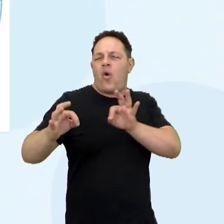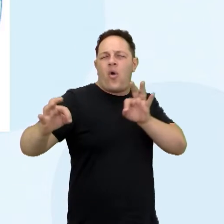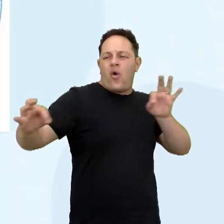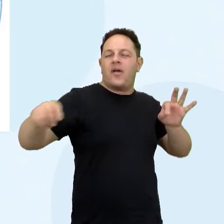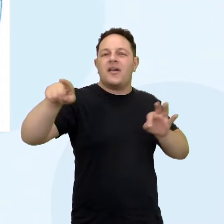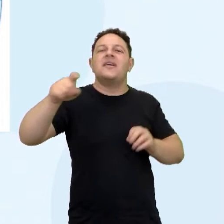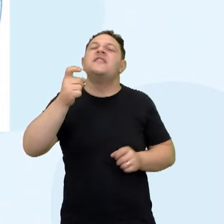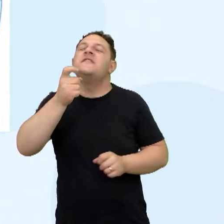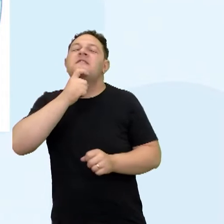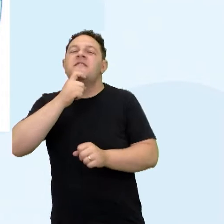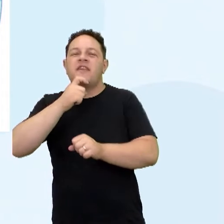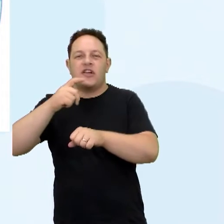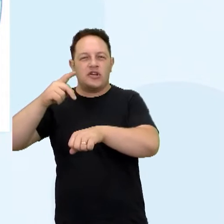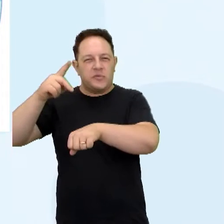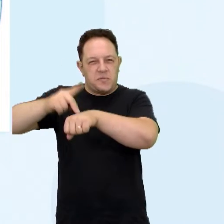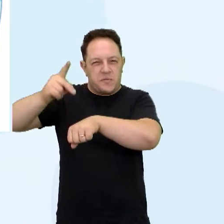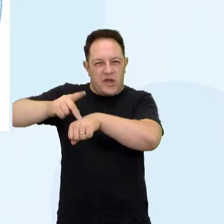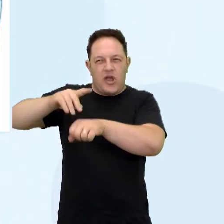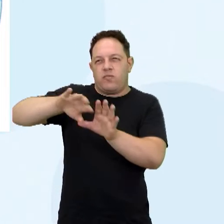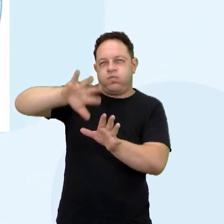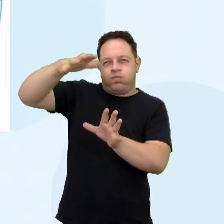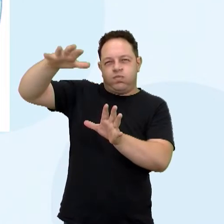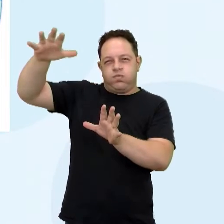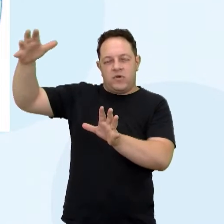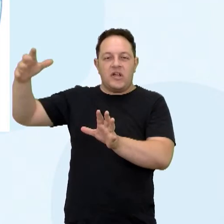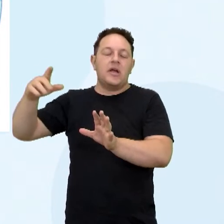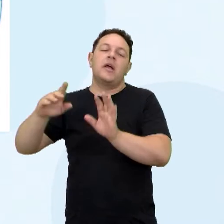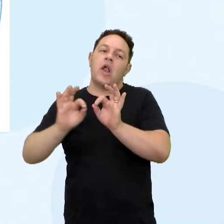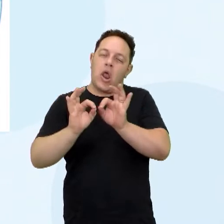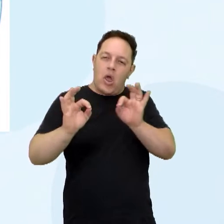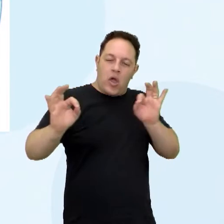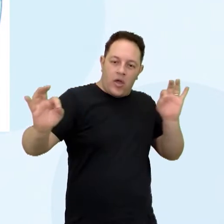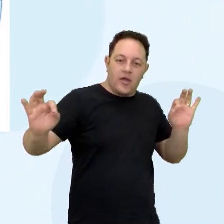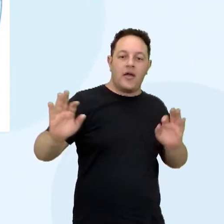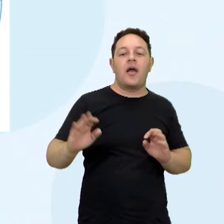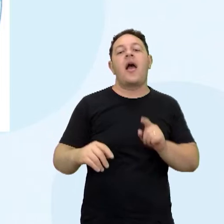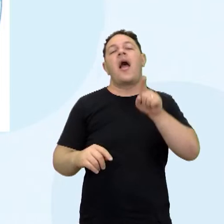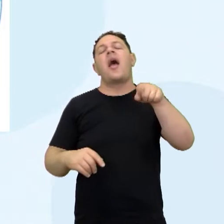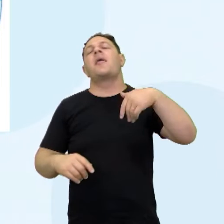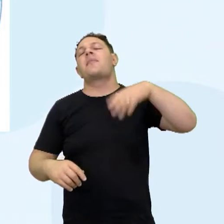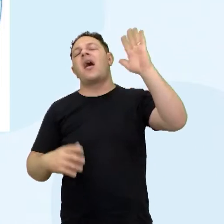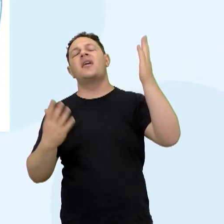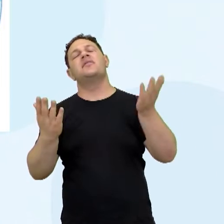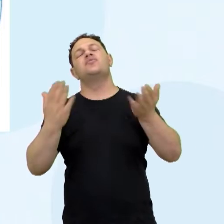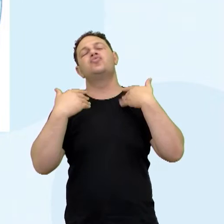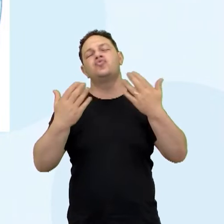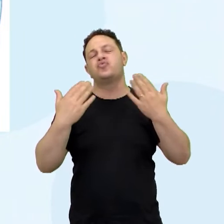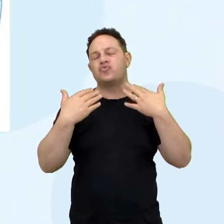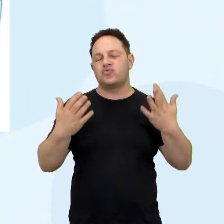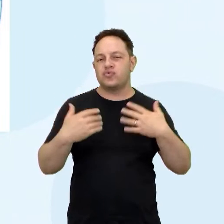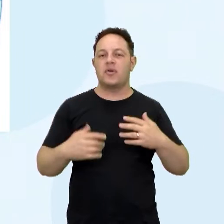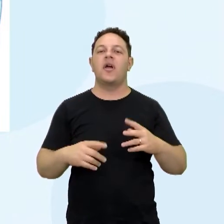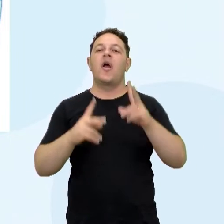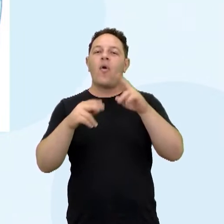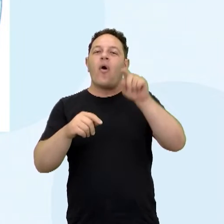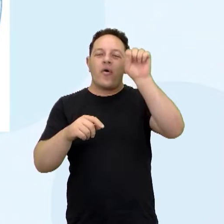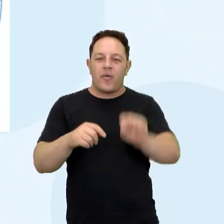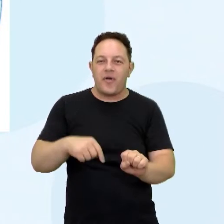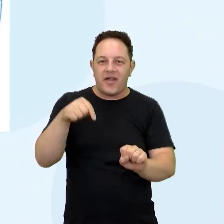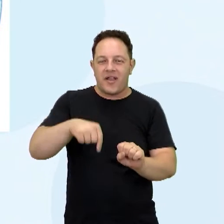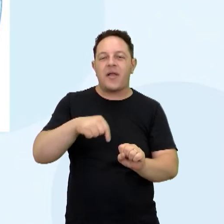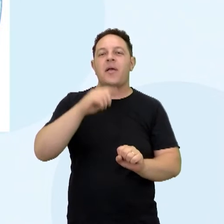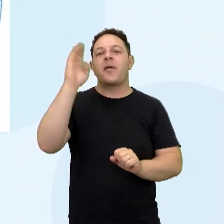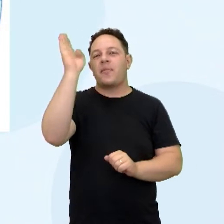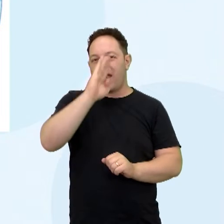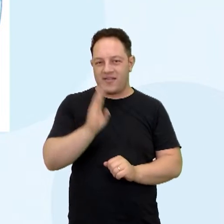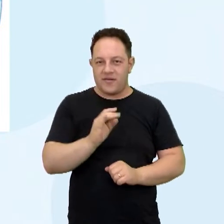por exemplo, aqui no Brasil, costumeiramente os climas são chamados lá de subtropicais, como a gente chama aqui na região sul do Brasil. Né?